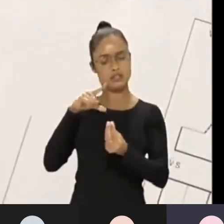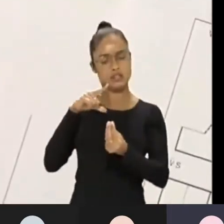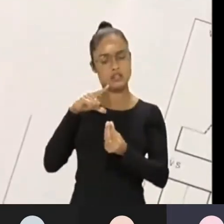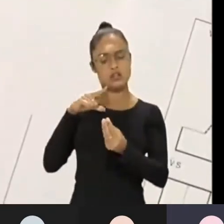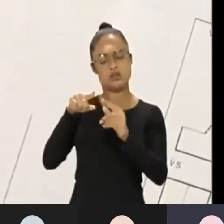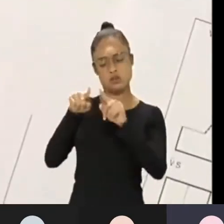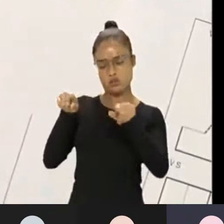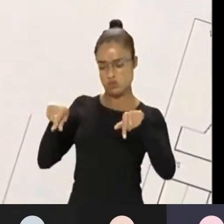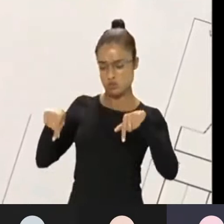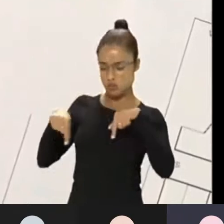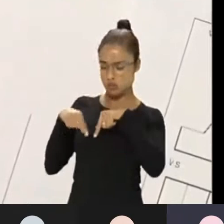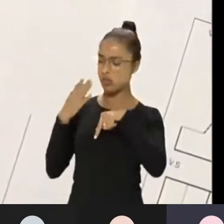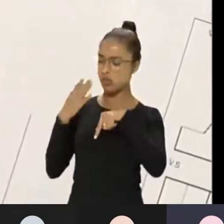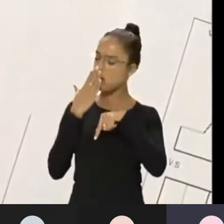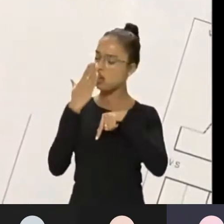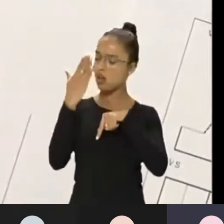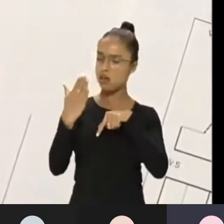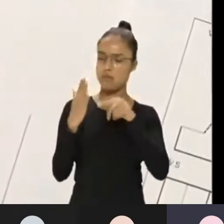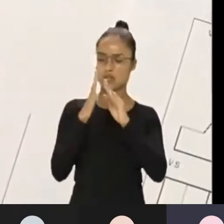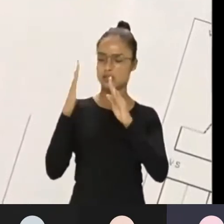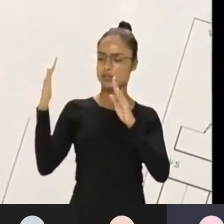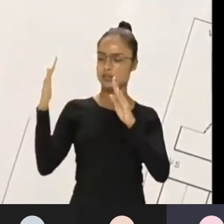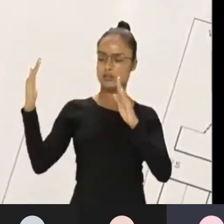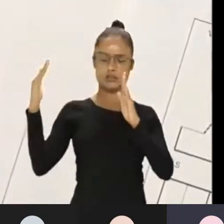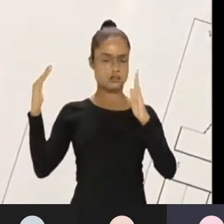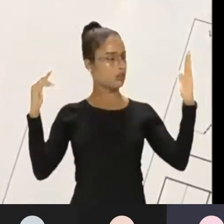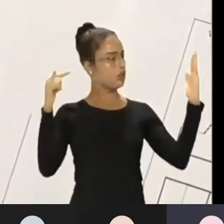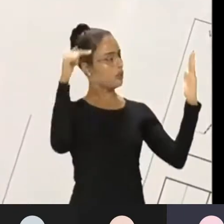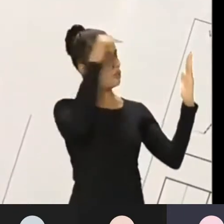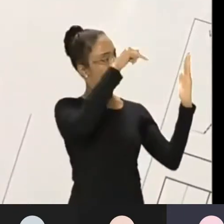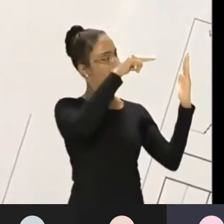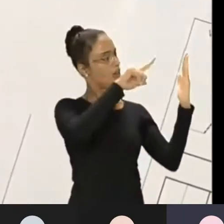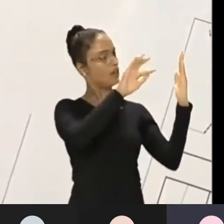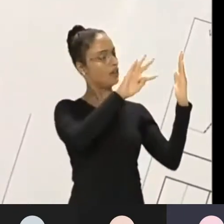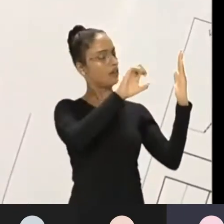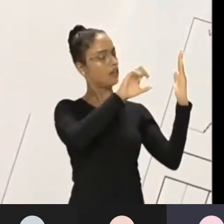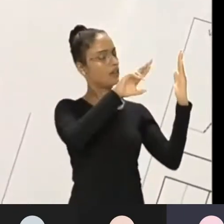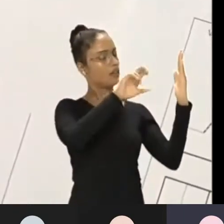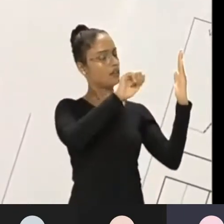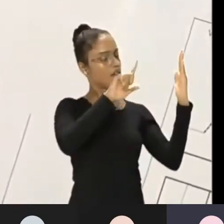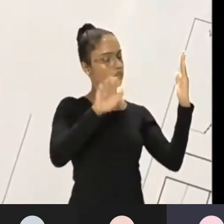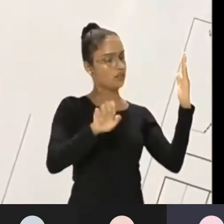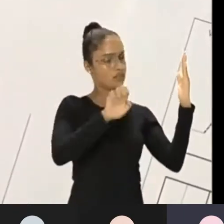pertencem apenas à vista lateral esquerda e o plano que já também foi representado